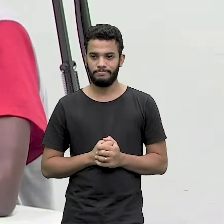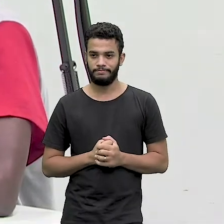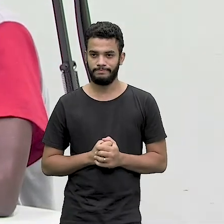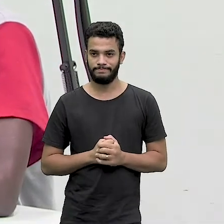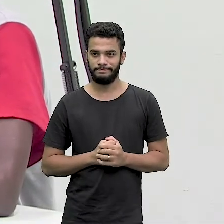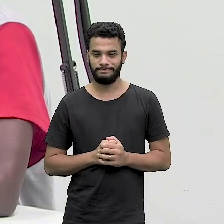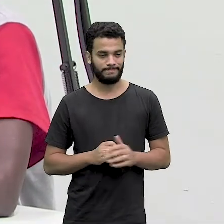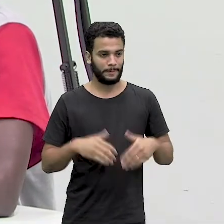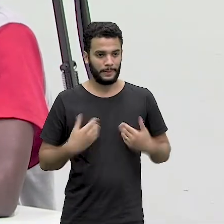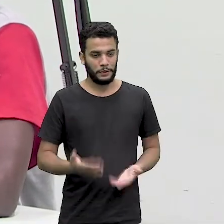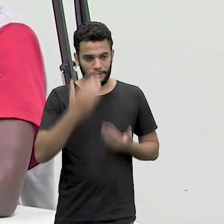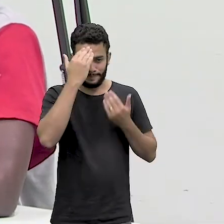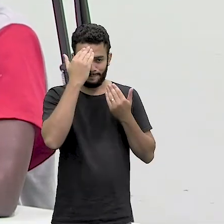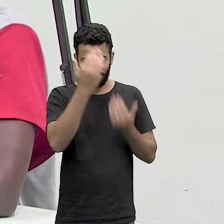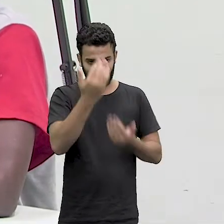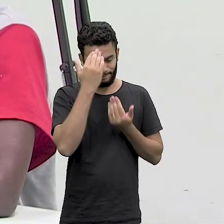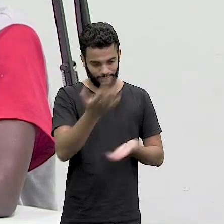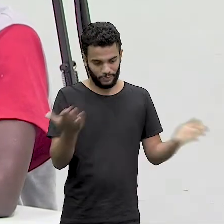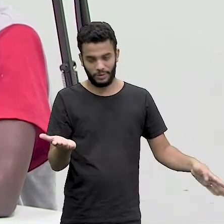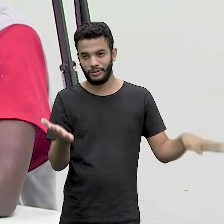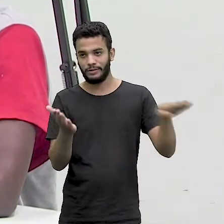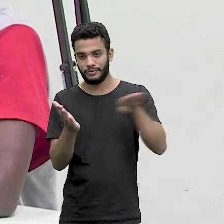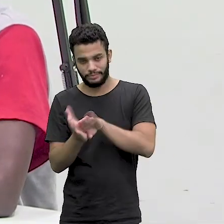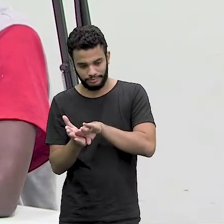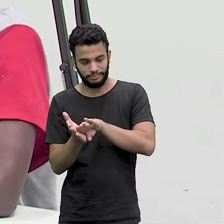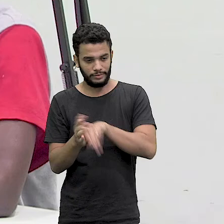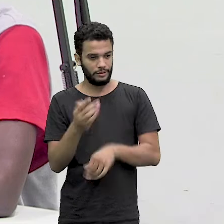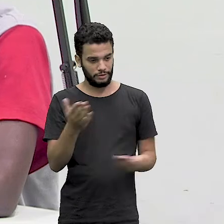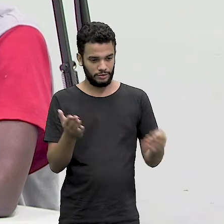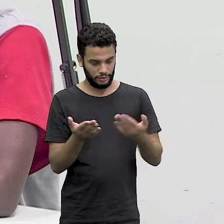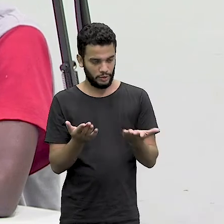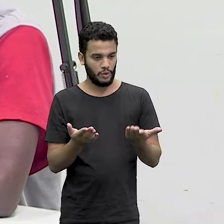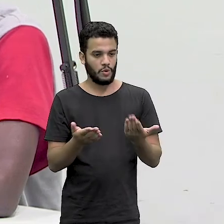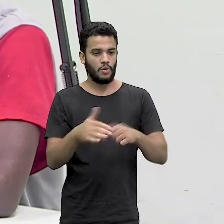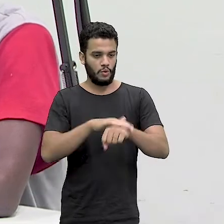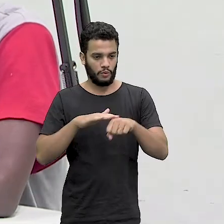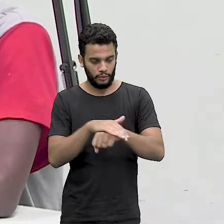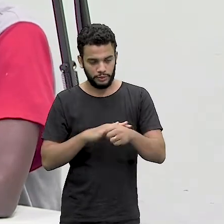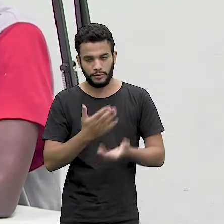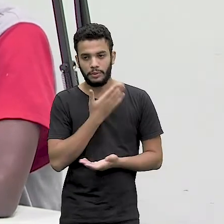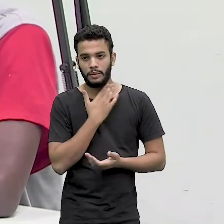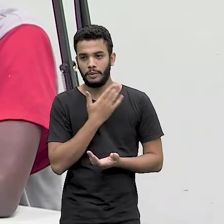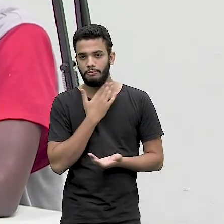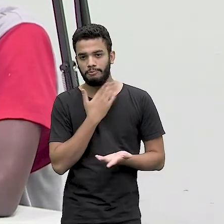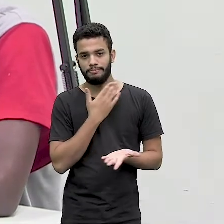Professor Girley, muito obrigado Estou à disposição. pela participação no nosso SMEDPod, pela sua